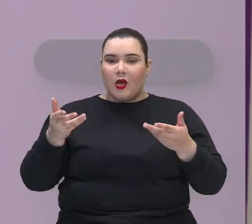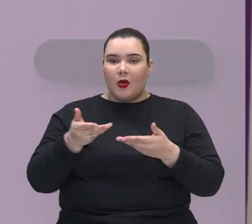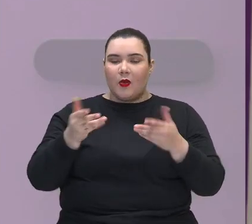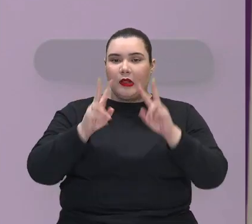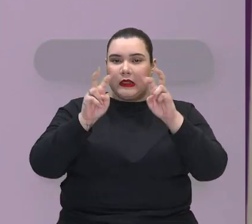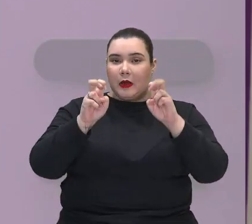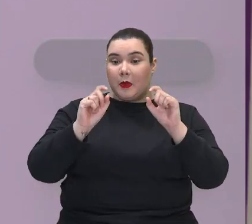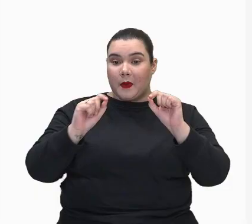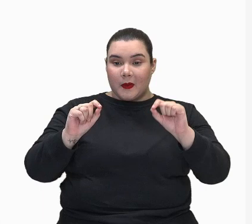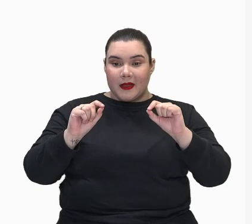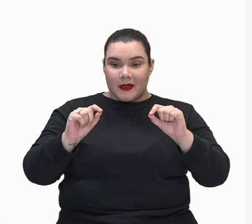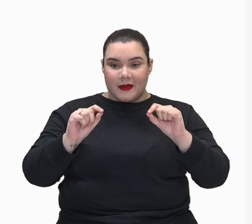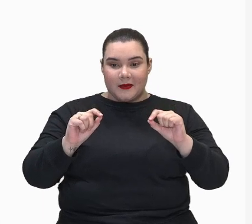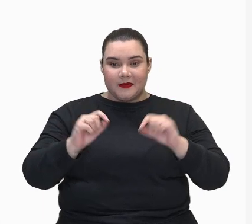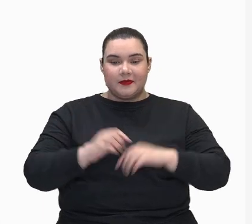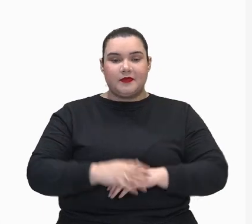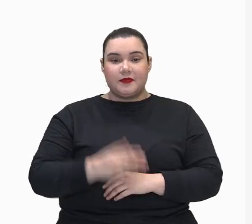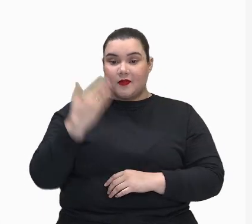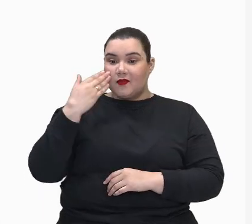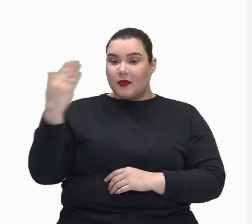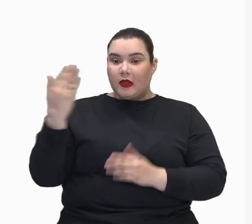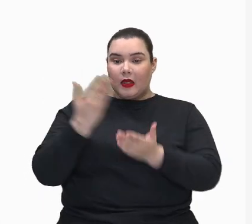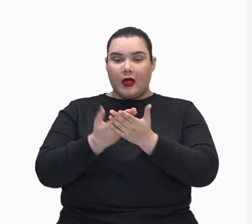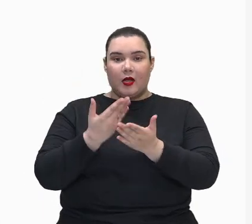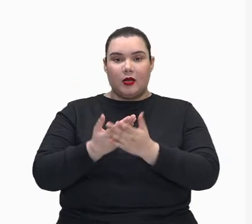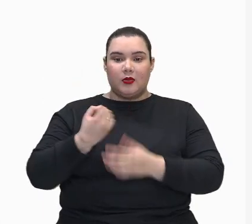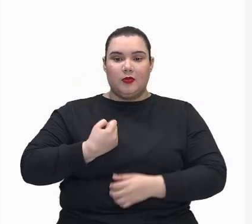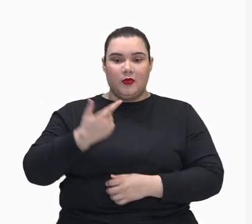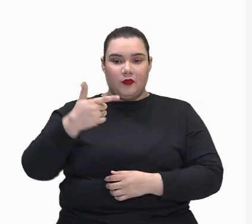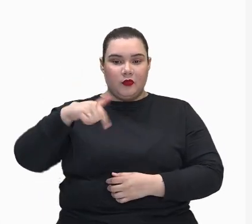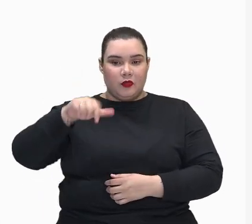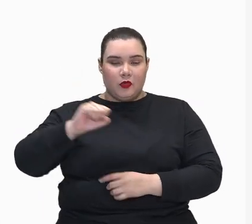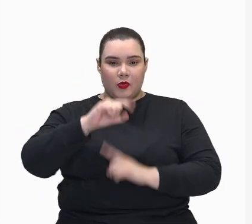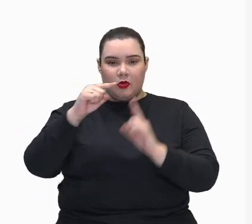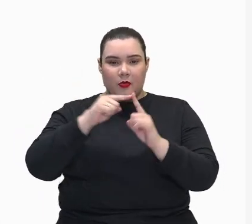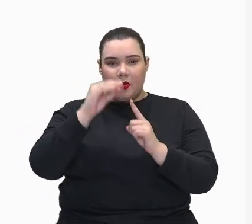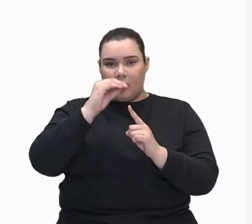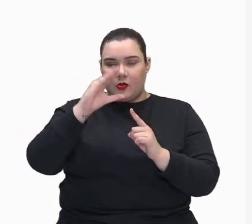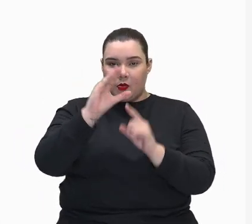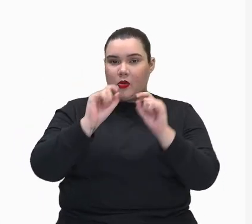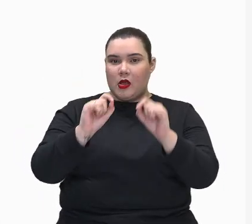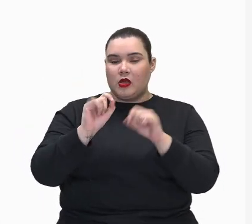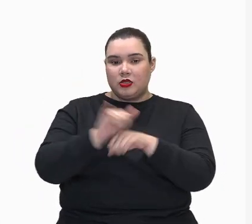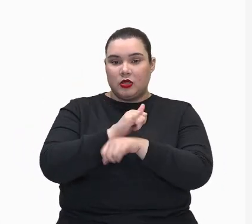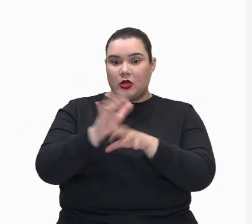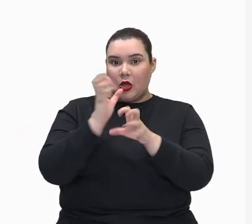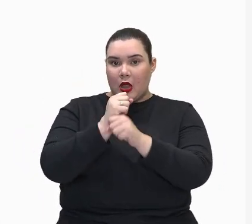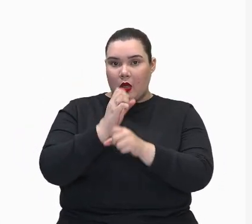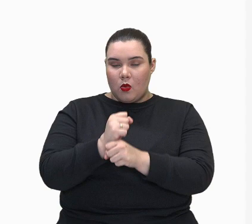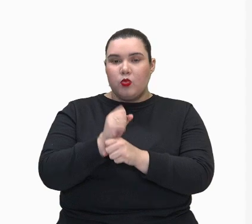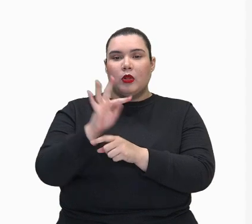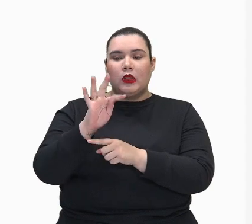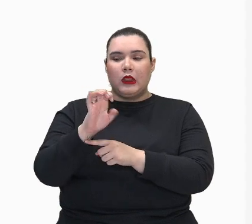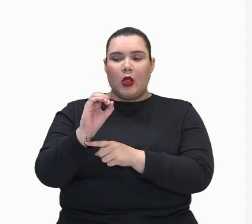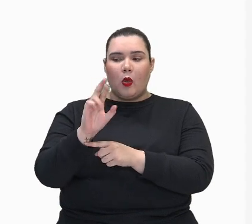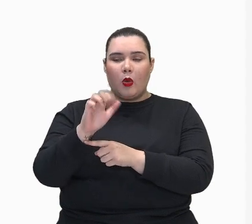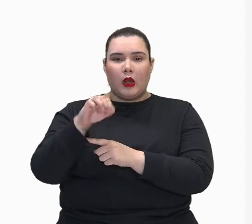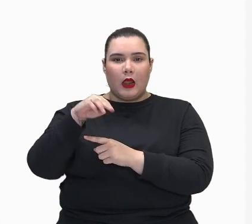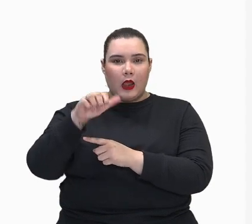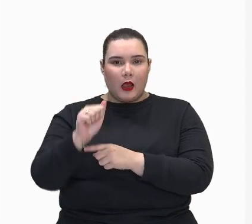tema da aula de hoje. Aula 28, objeto de conhecimento, Teorema de Tales.